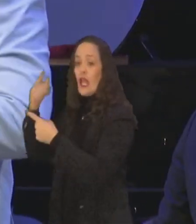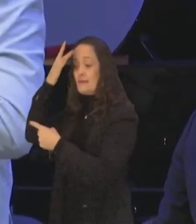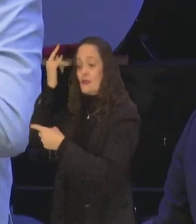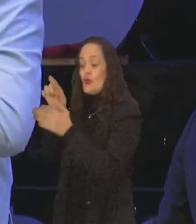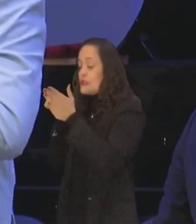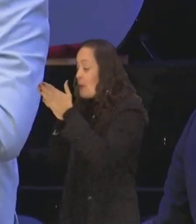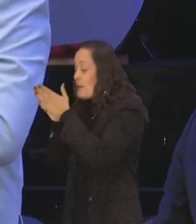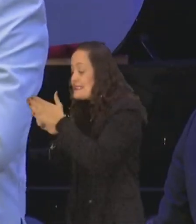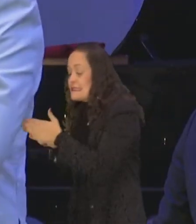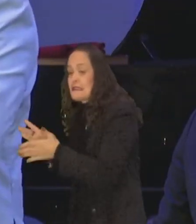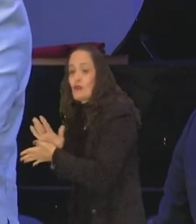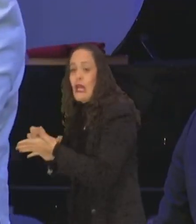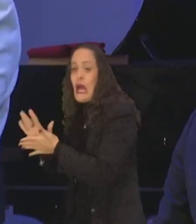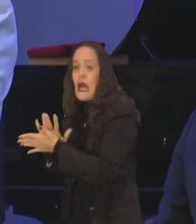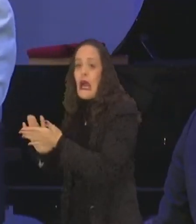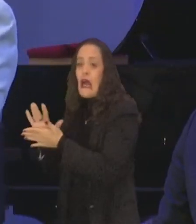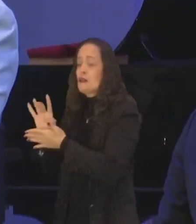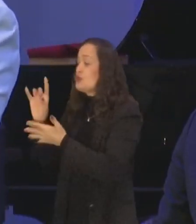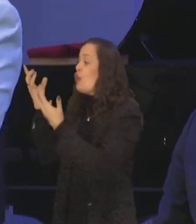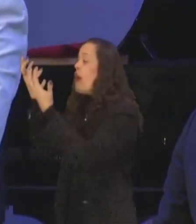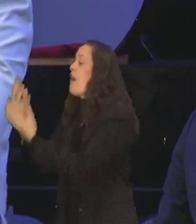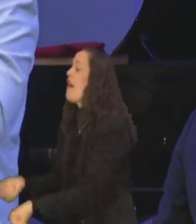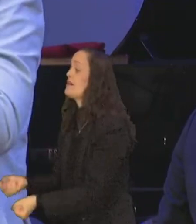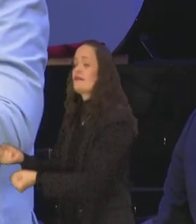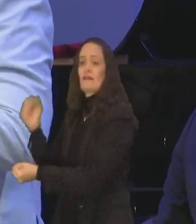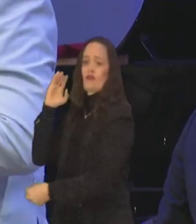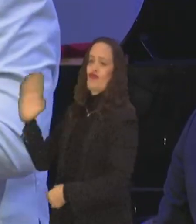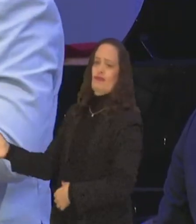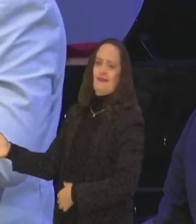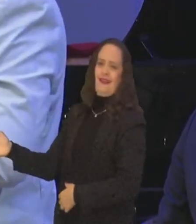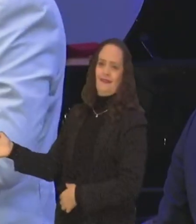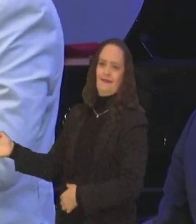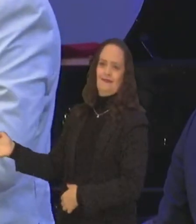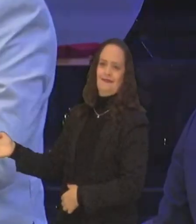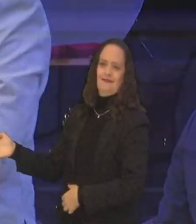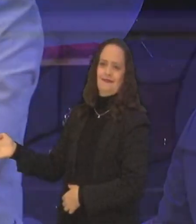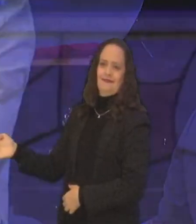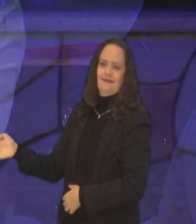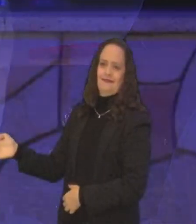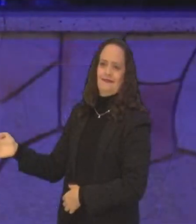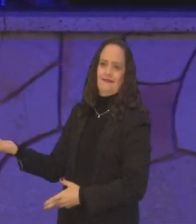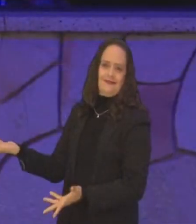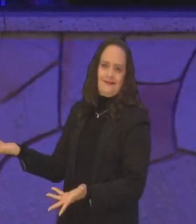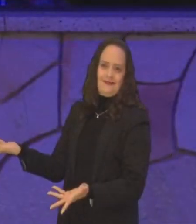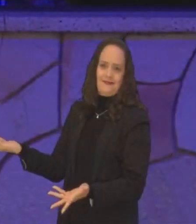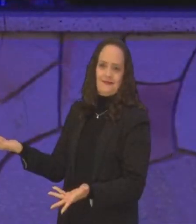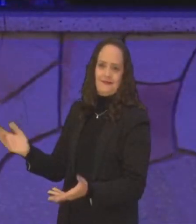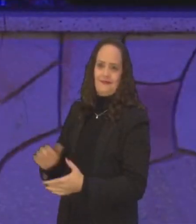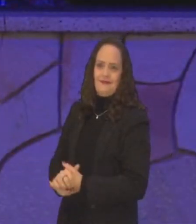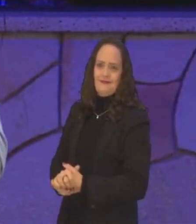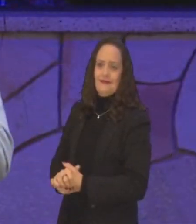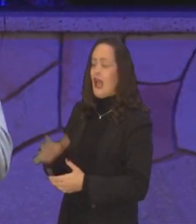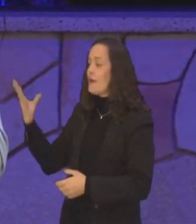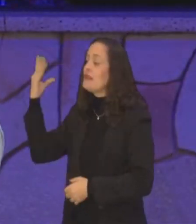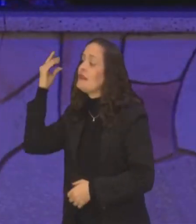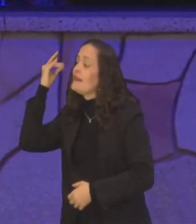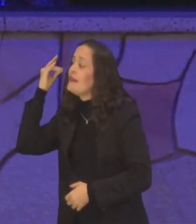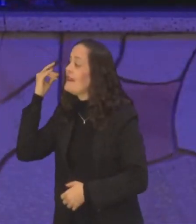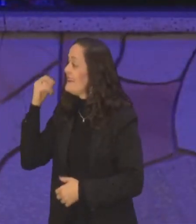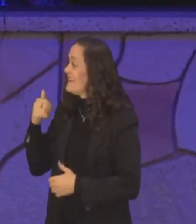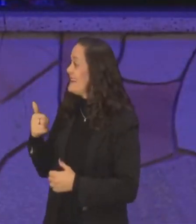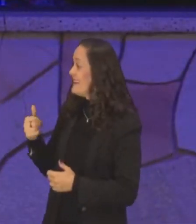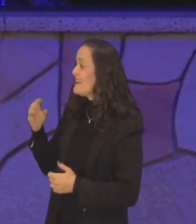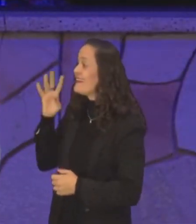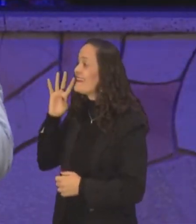a respeito deste assunto com pessoas que seriam pessoas consideradas aptas para trazer uma palavra nesse sentido. Elas